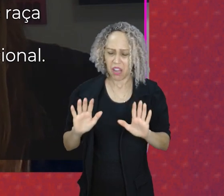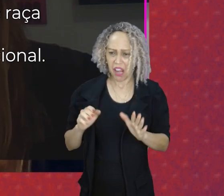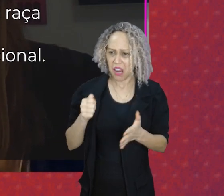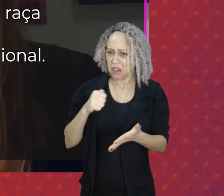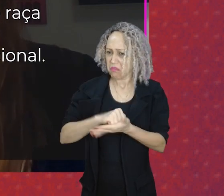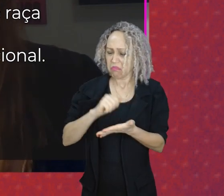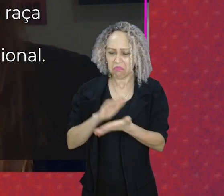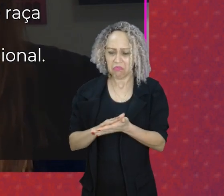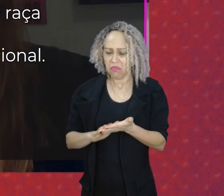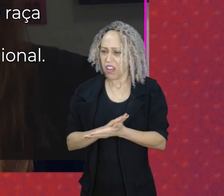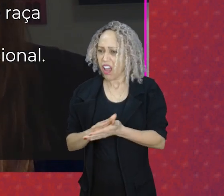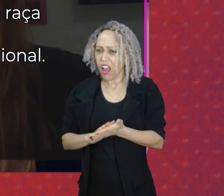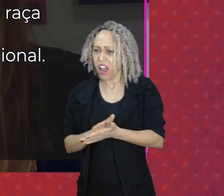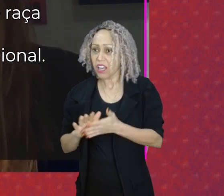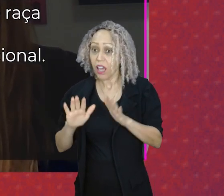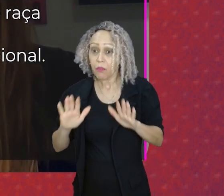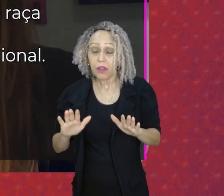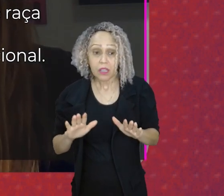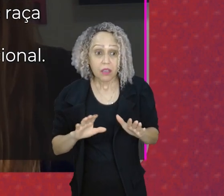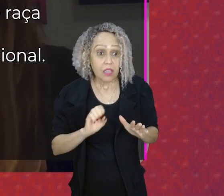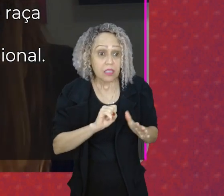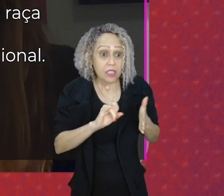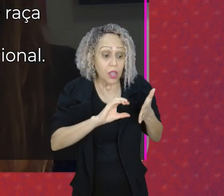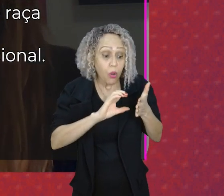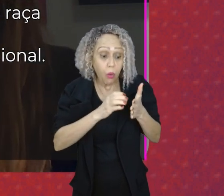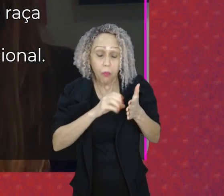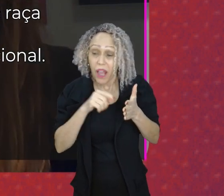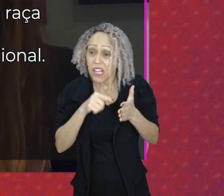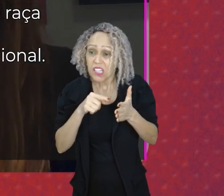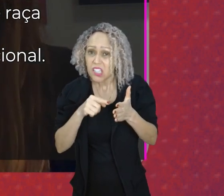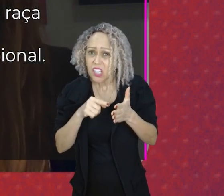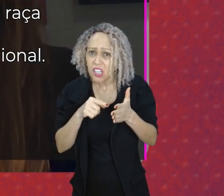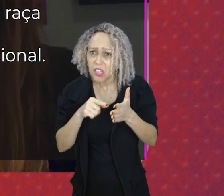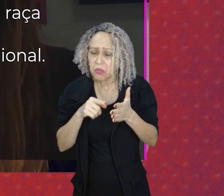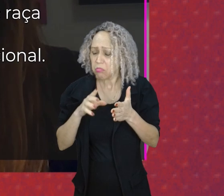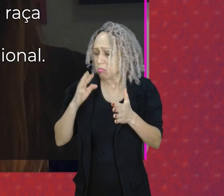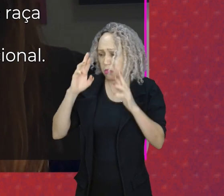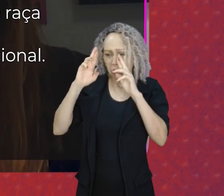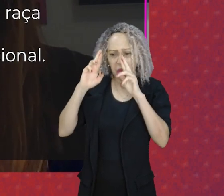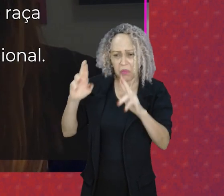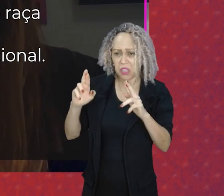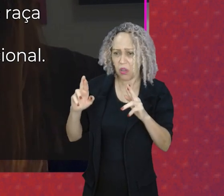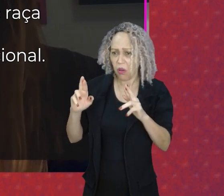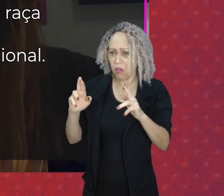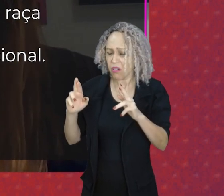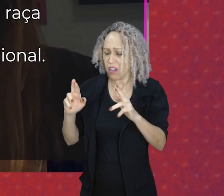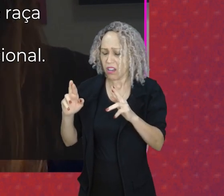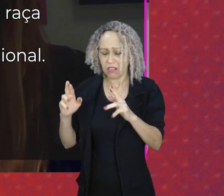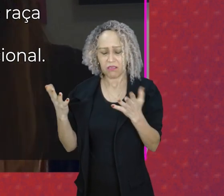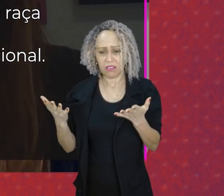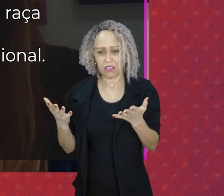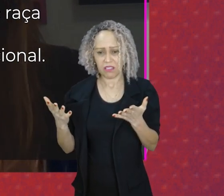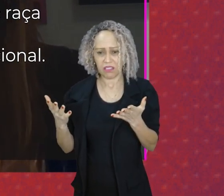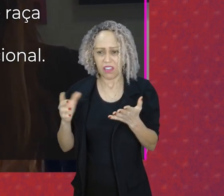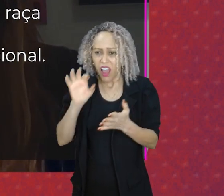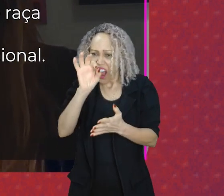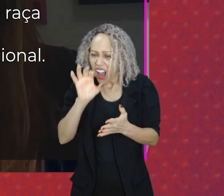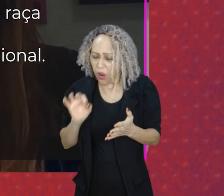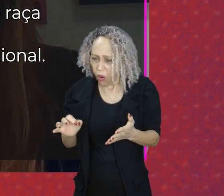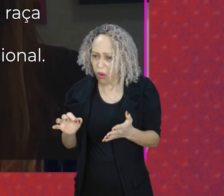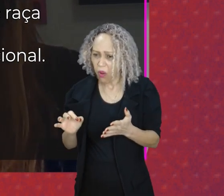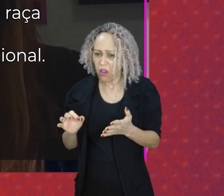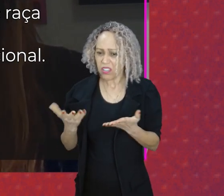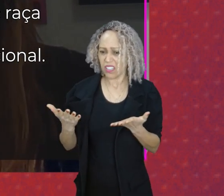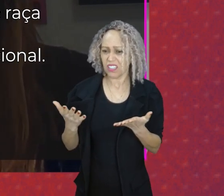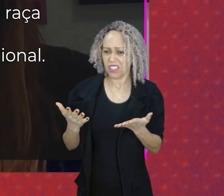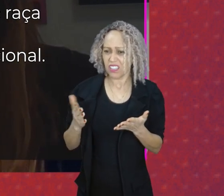que não preencheram a cota mínima de recursos ou que não destinaram os valores mínimos em razão de sexo e raça em eleições ocorridas